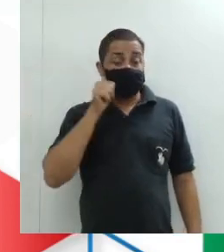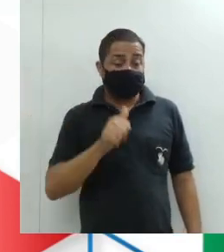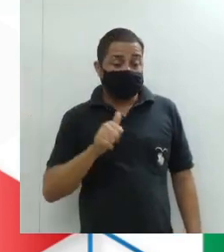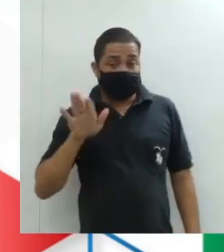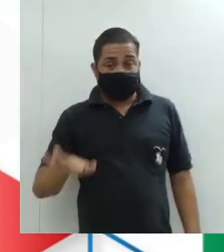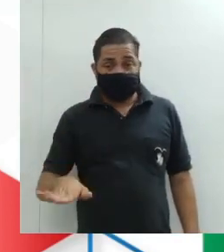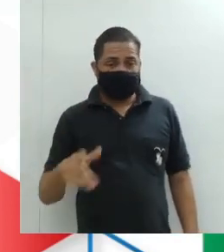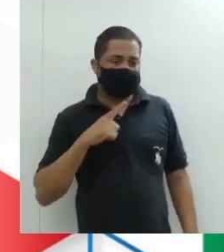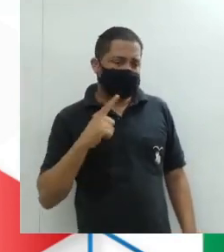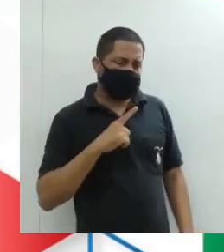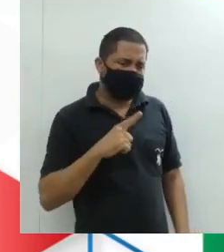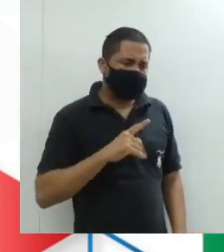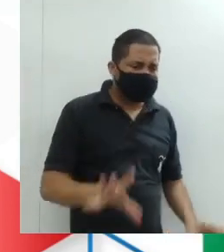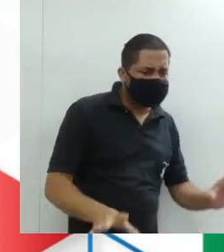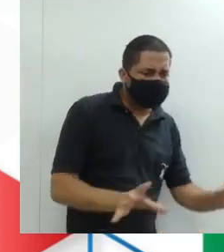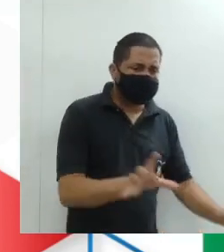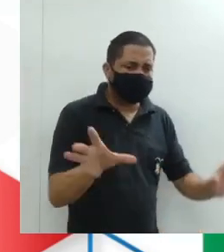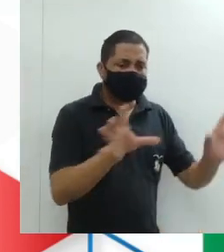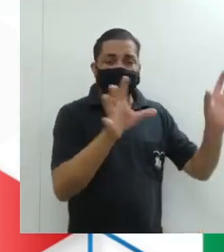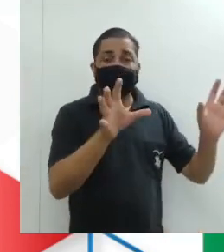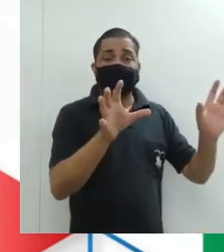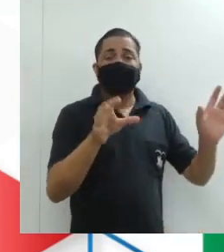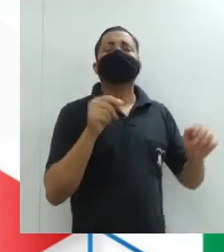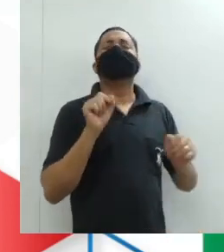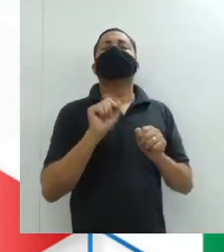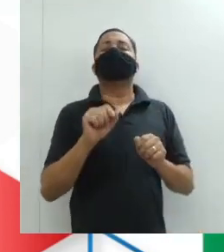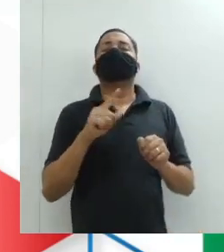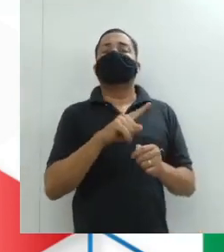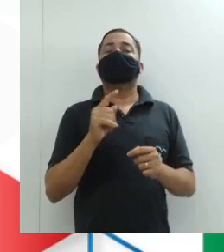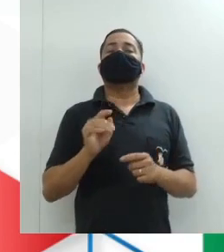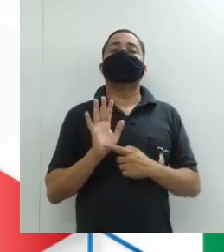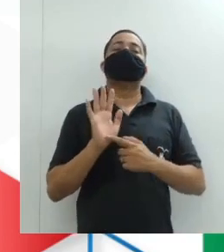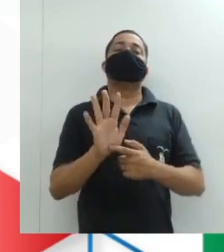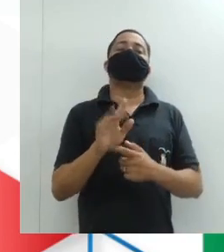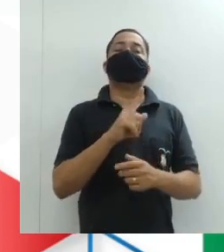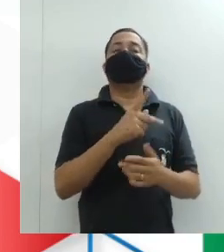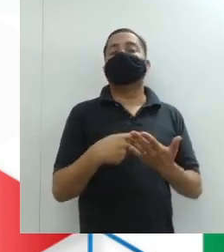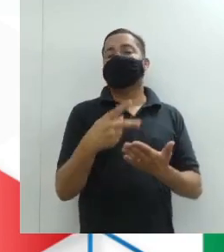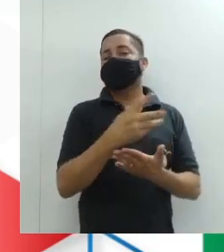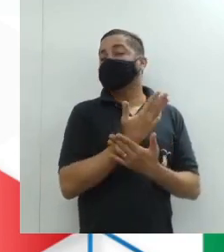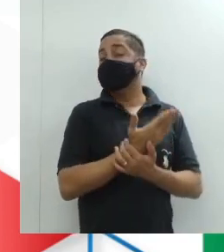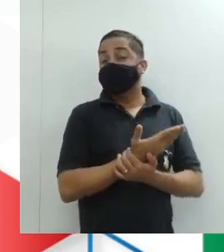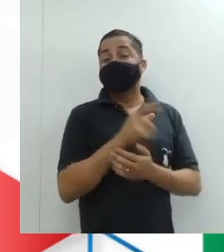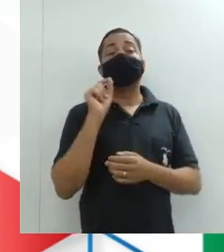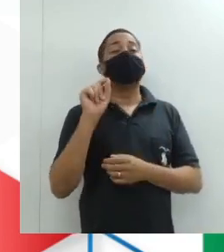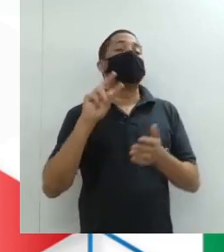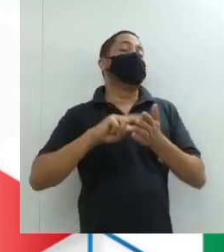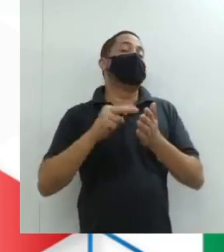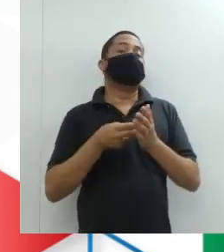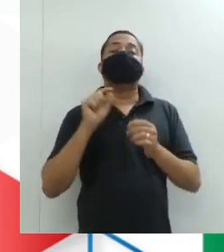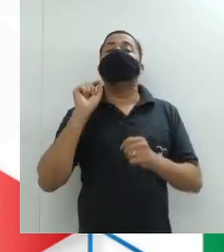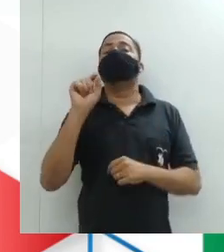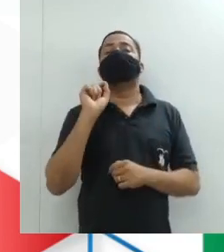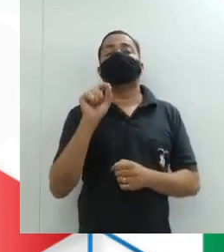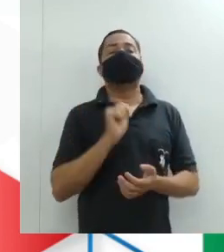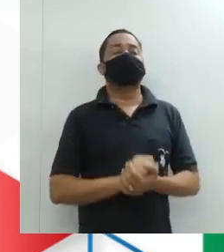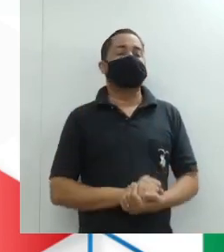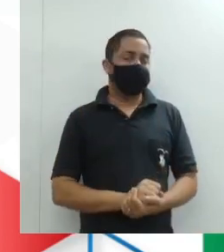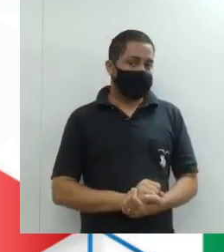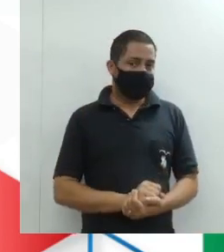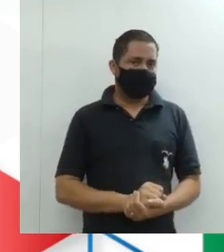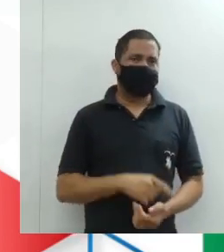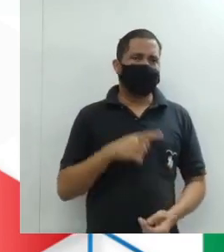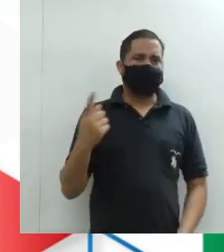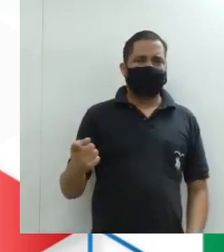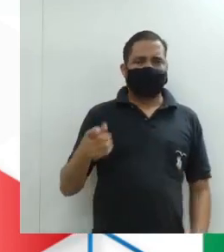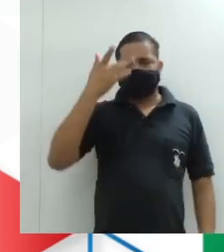revistando. Então, vejam só, o que é que essa imagem nos sugere? Seria o quê? Seria, no caso, o